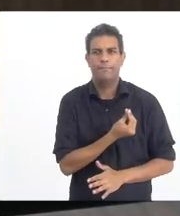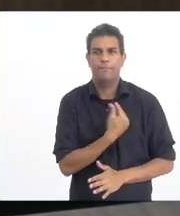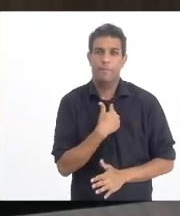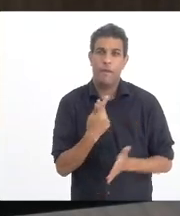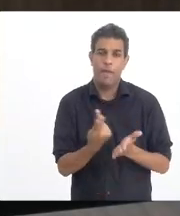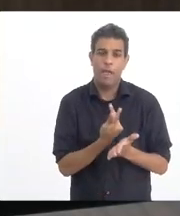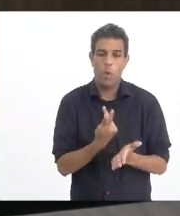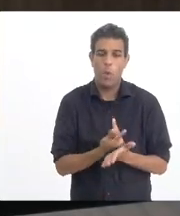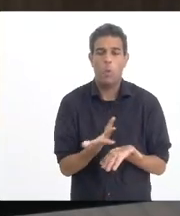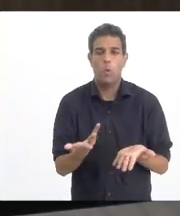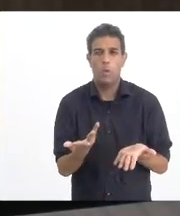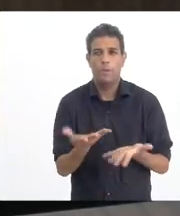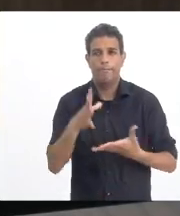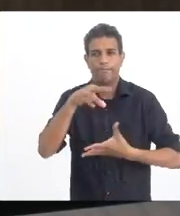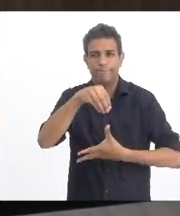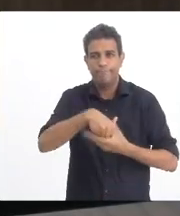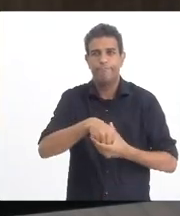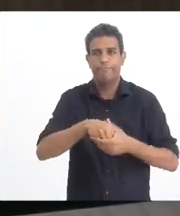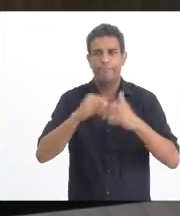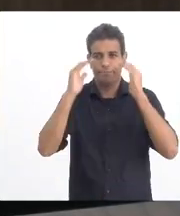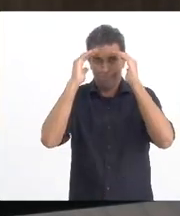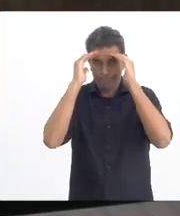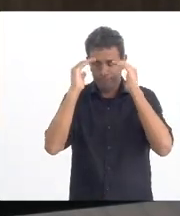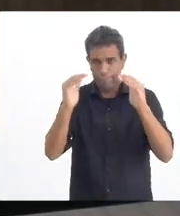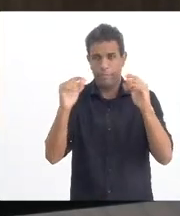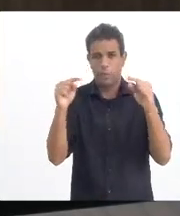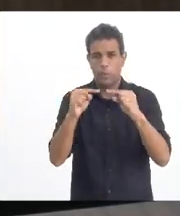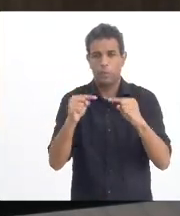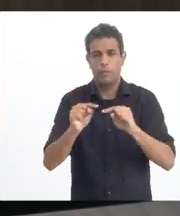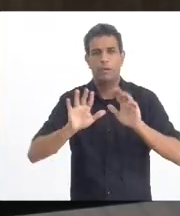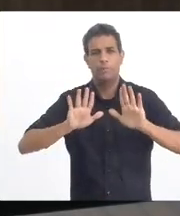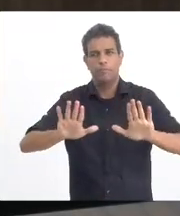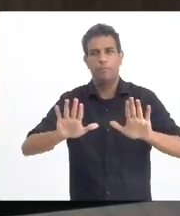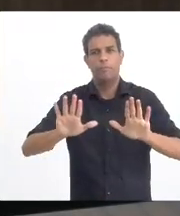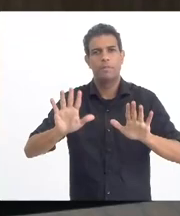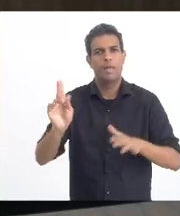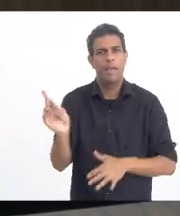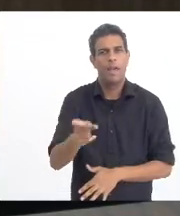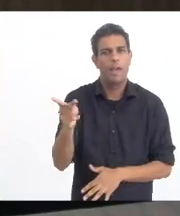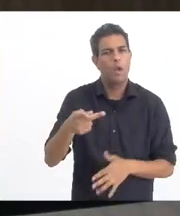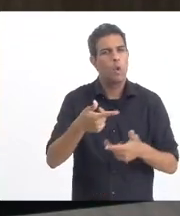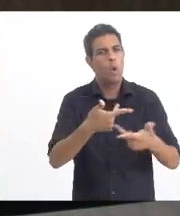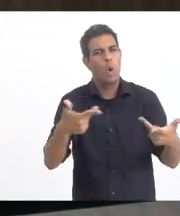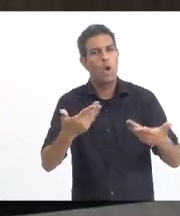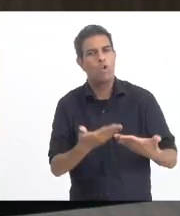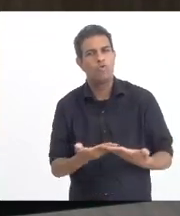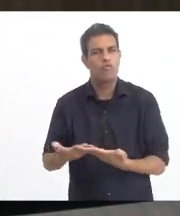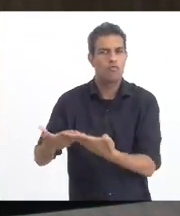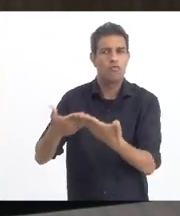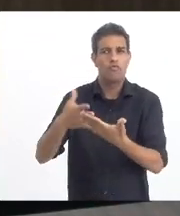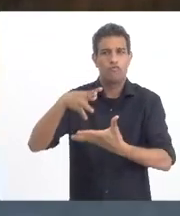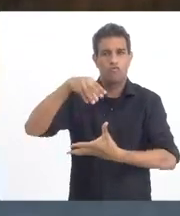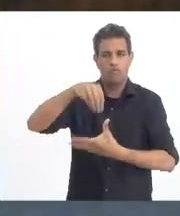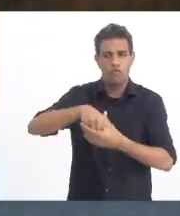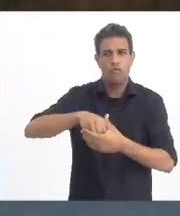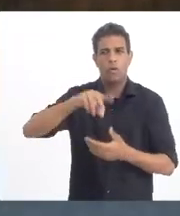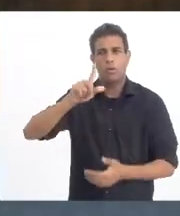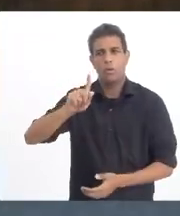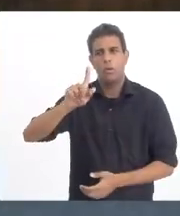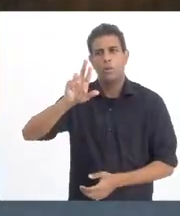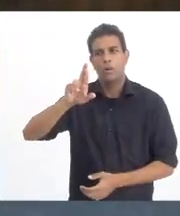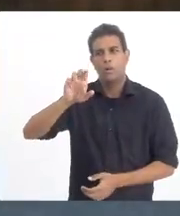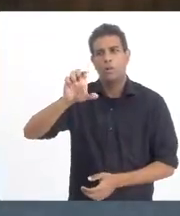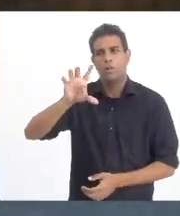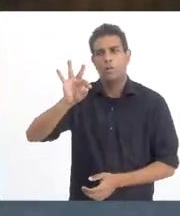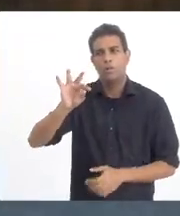erro. Dentro do máximo de respeito, eu passo para o senhor. Existe algum estudo feito para a GRET diminuir